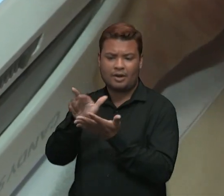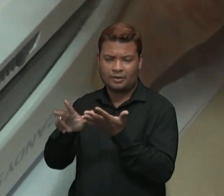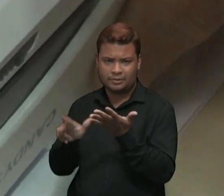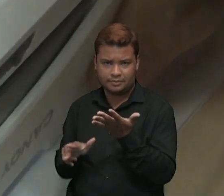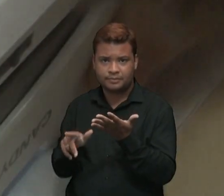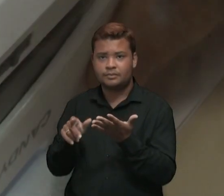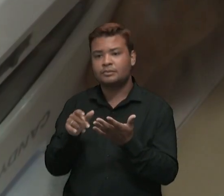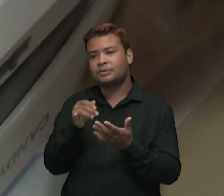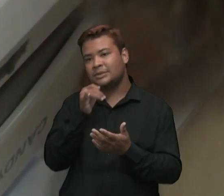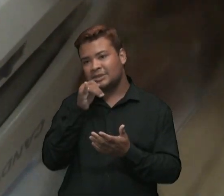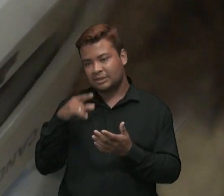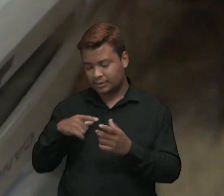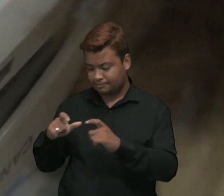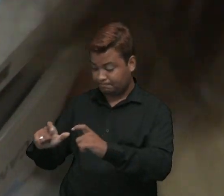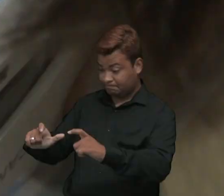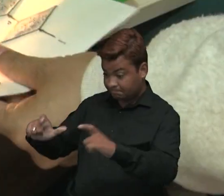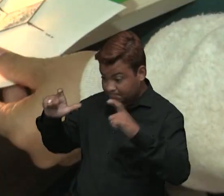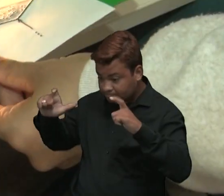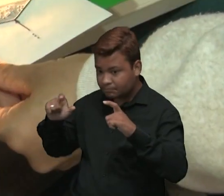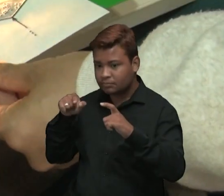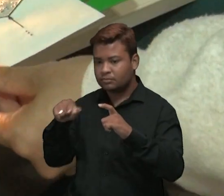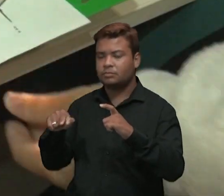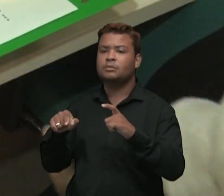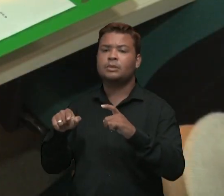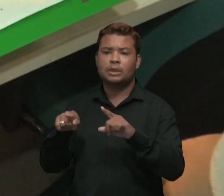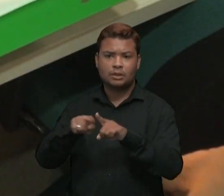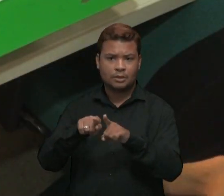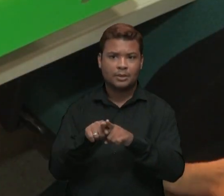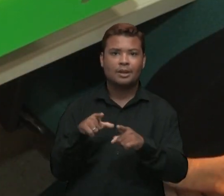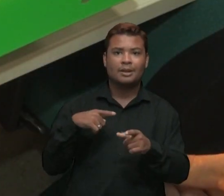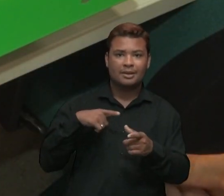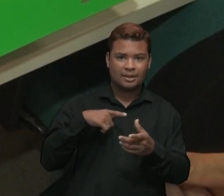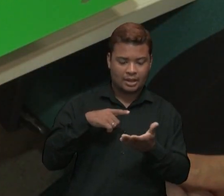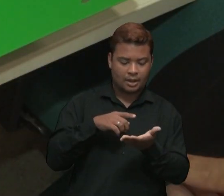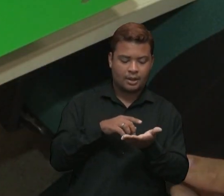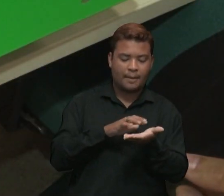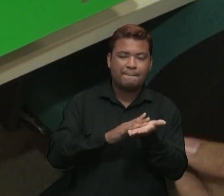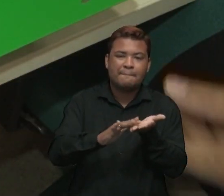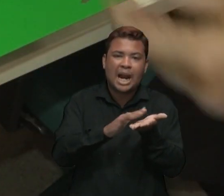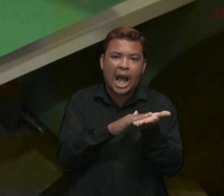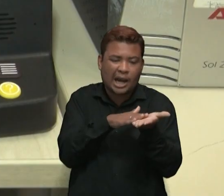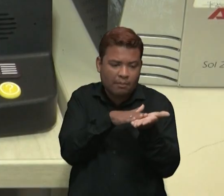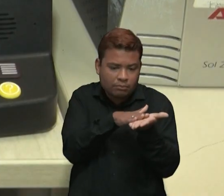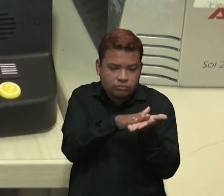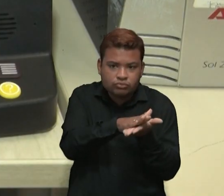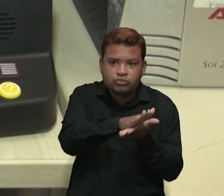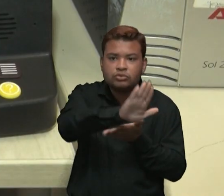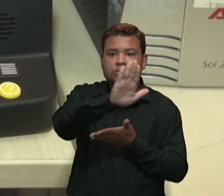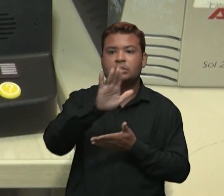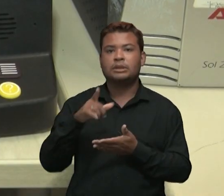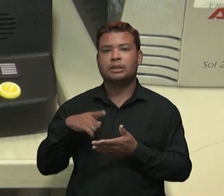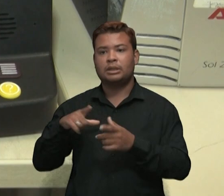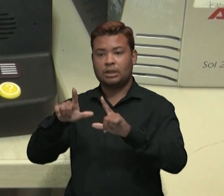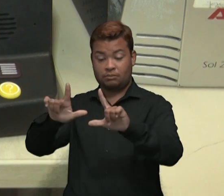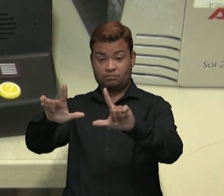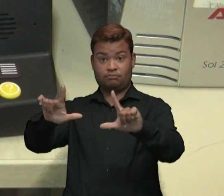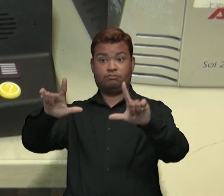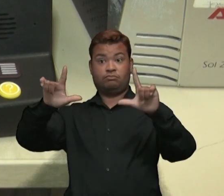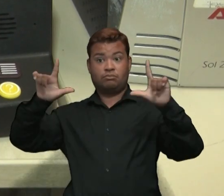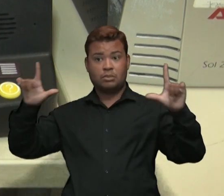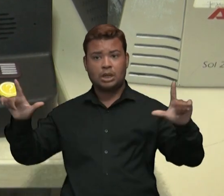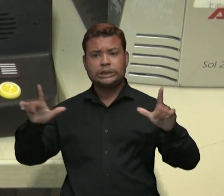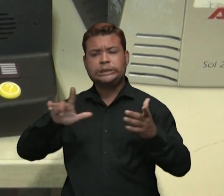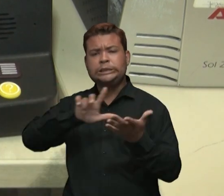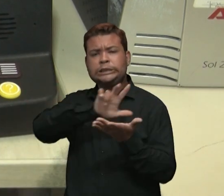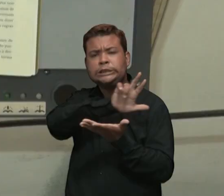as lentes, as lupas, impressora braille, ampliador de tela. Todos esses recursos, eles